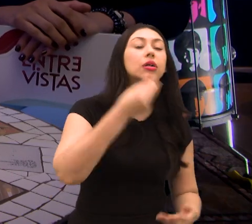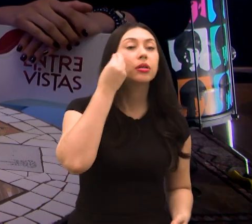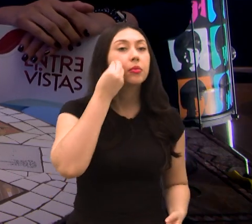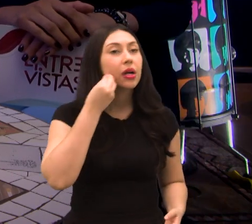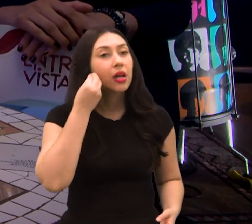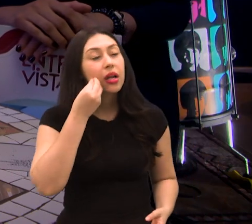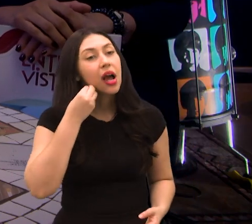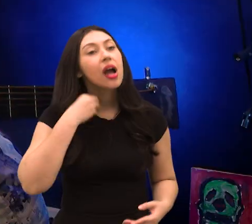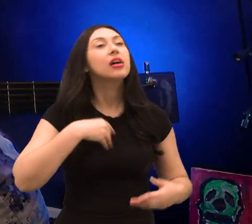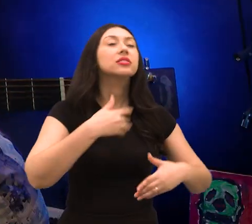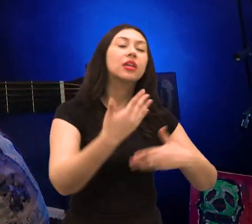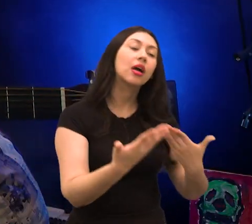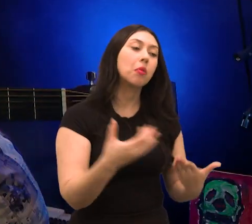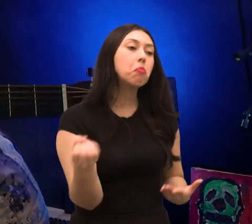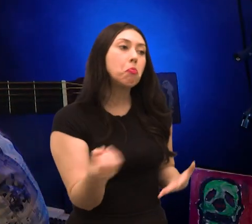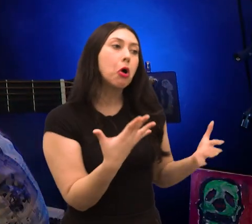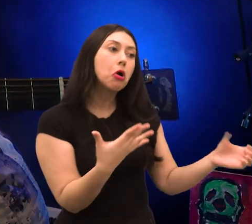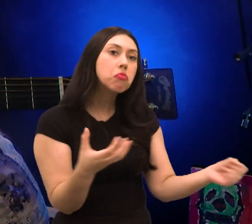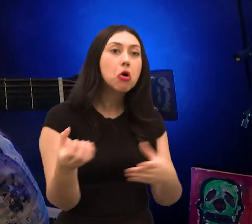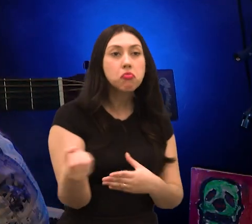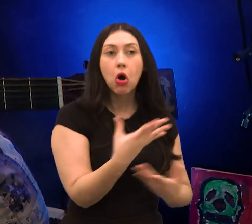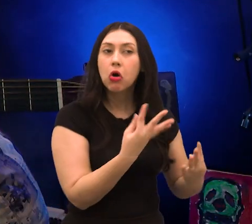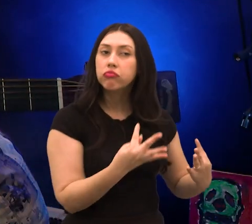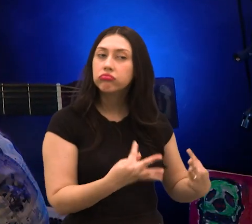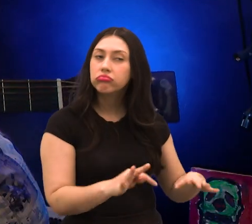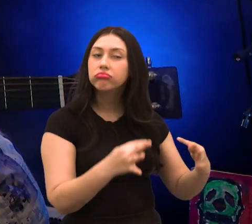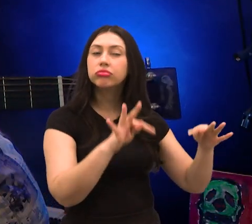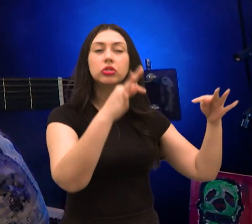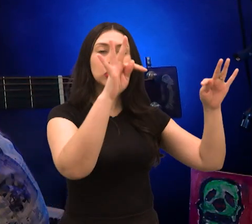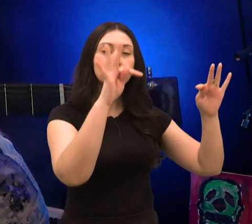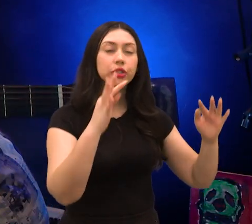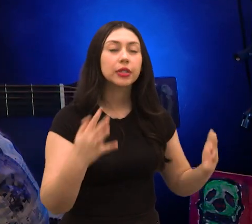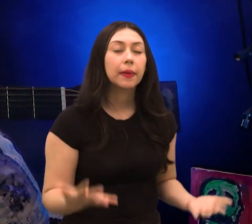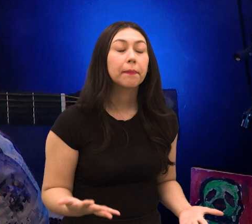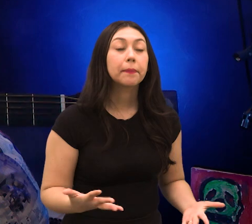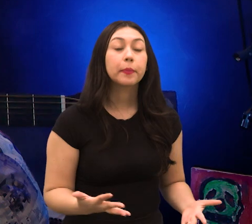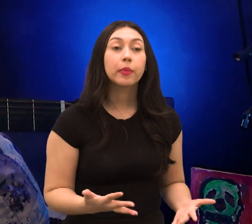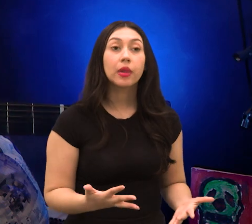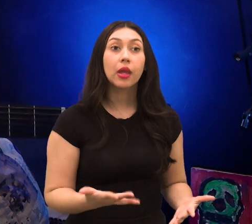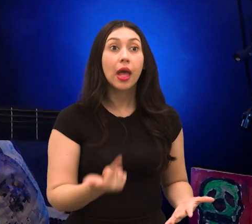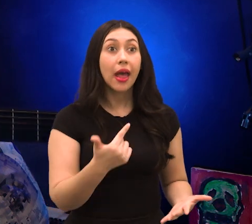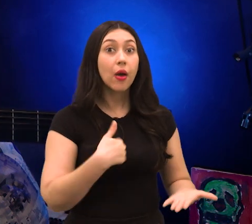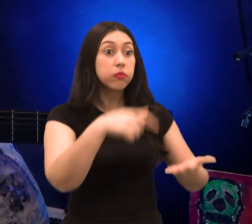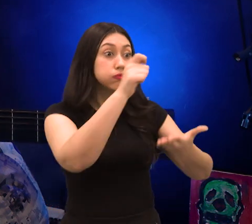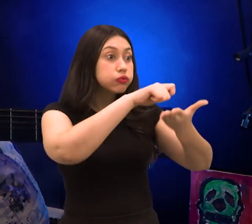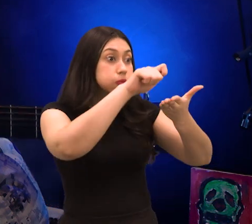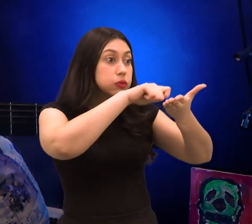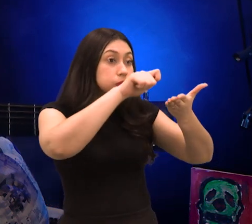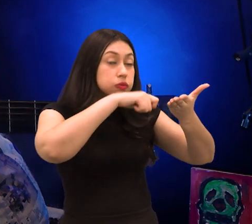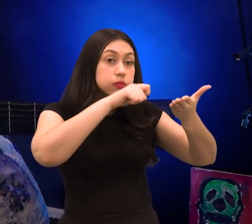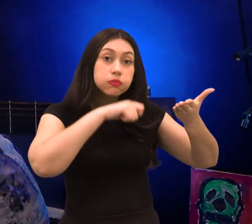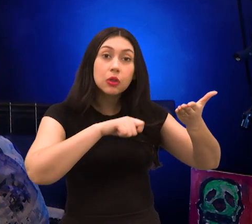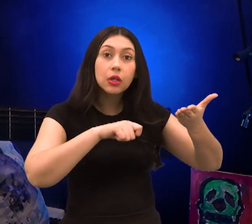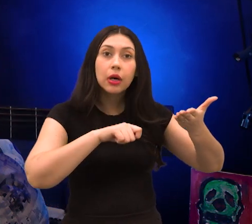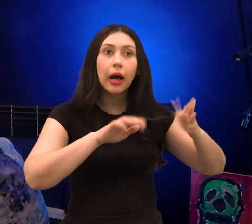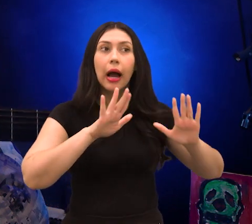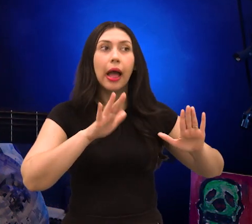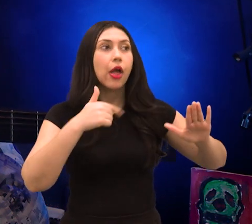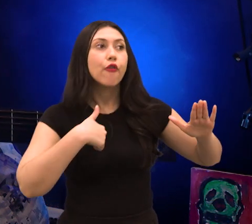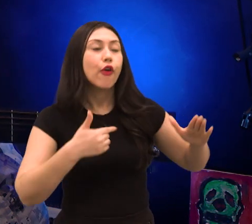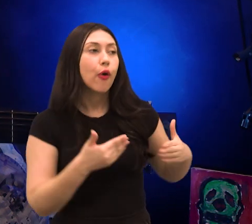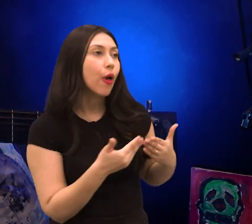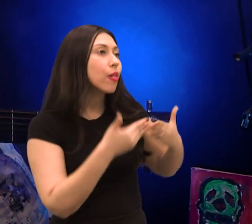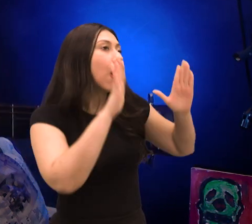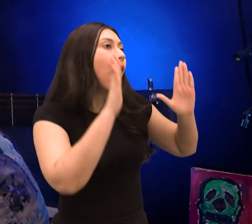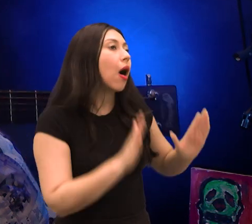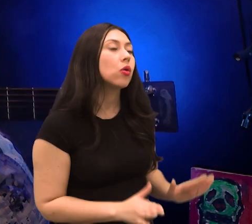fui ganhando experiência, as coisas foram modernizando, né? Veio o sistema Pro Tools de gravação e tal. Mas como eu compunha muita coisa, então eu